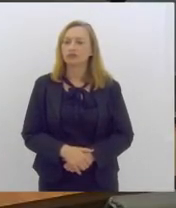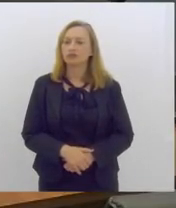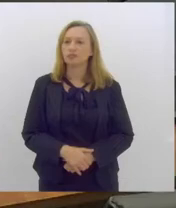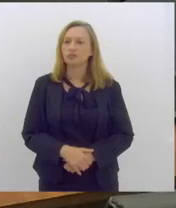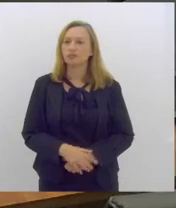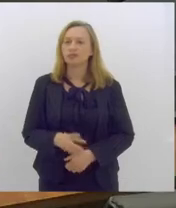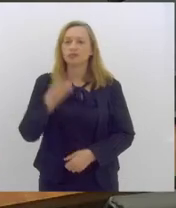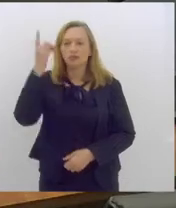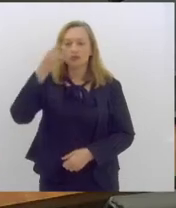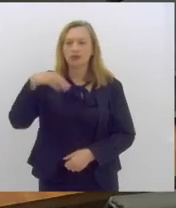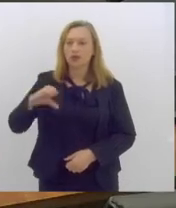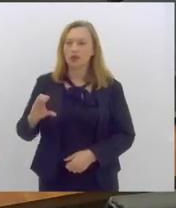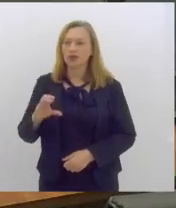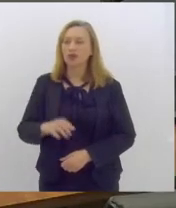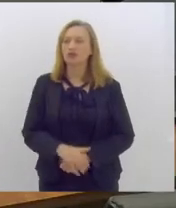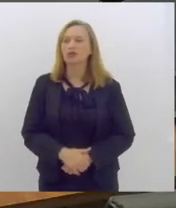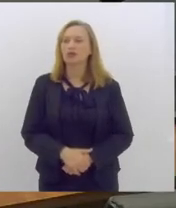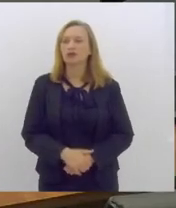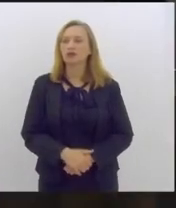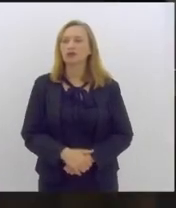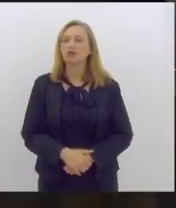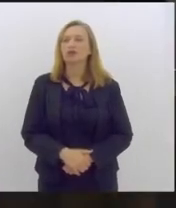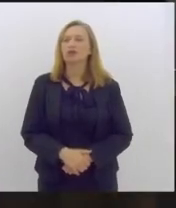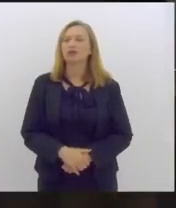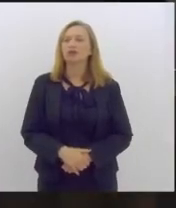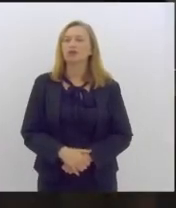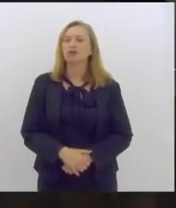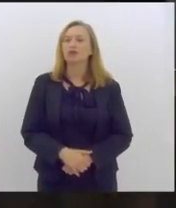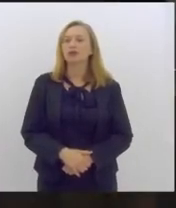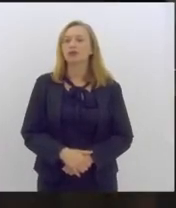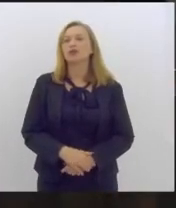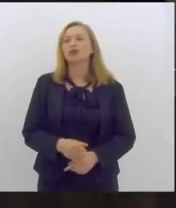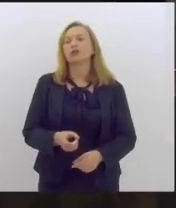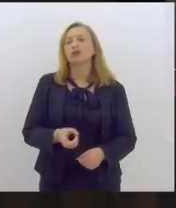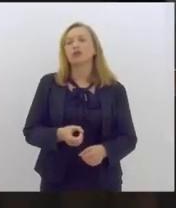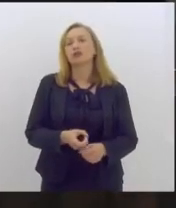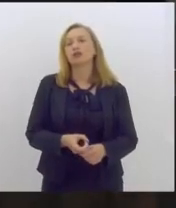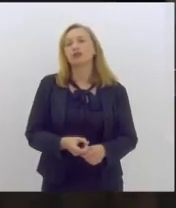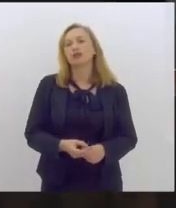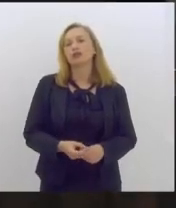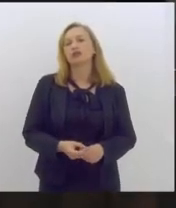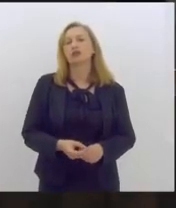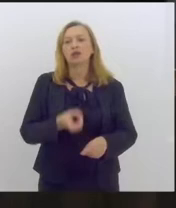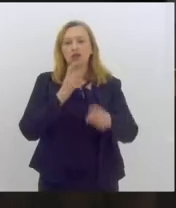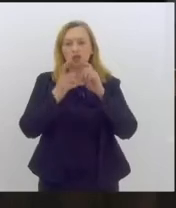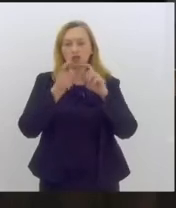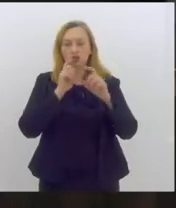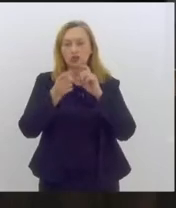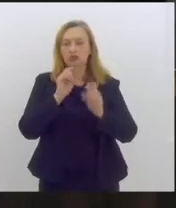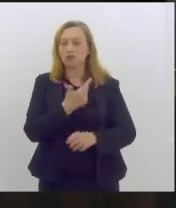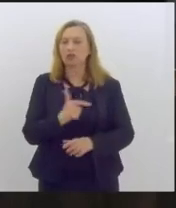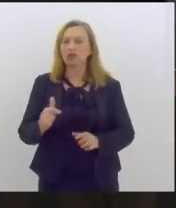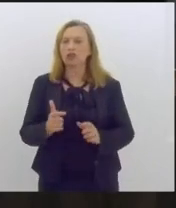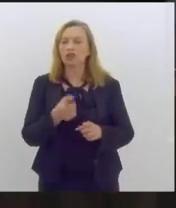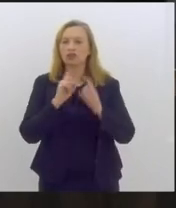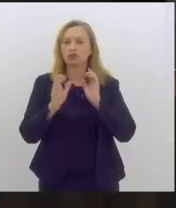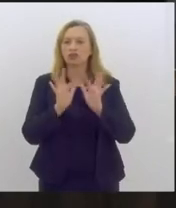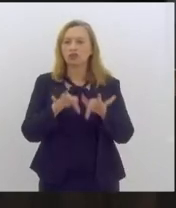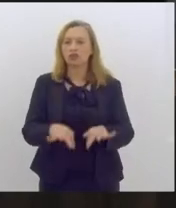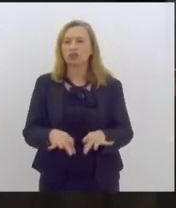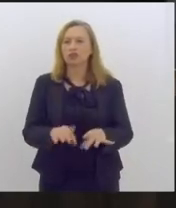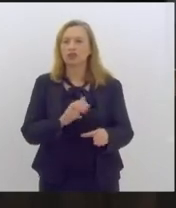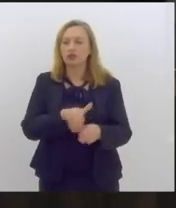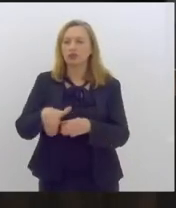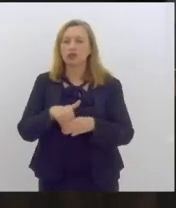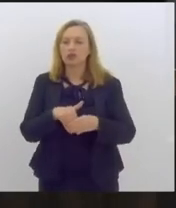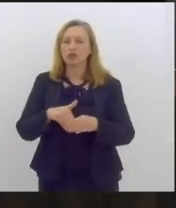o deputado Carlos minc acompanho o relator os pareceres emitidos em discussão na briga quer discutir se